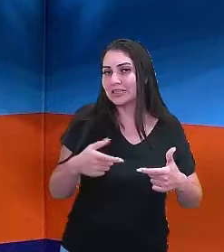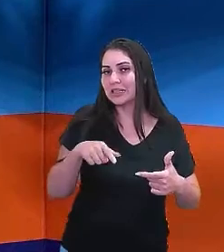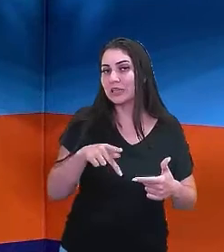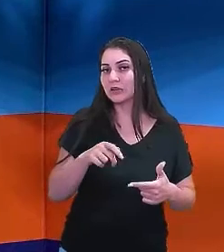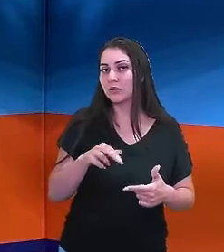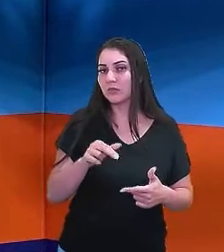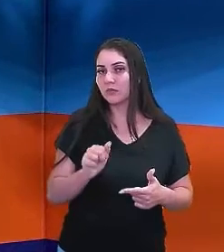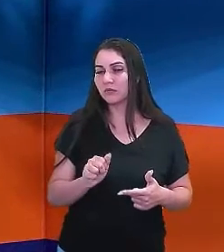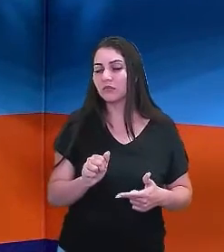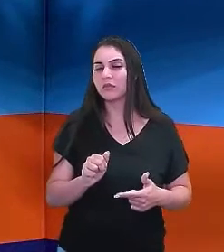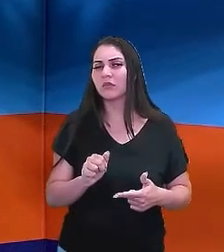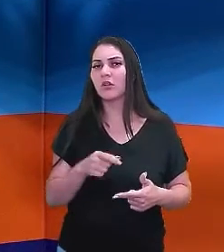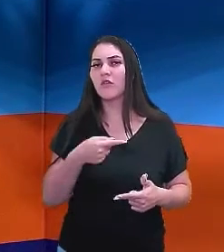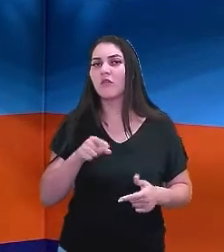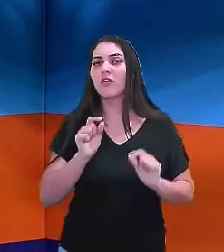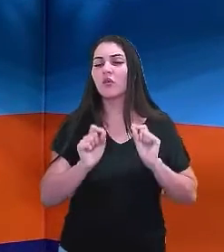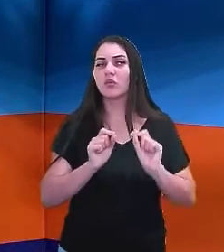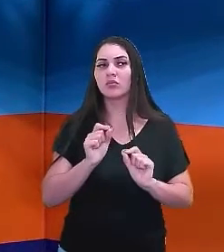foi